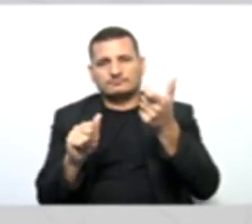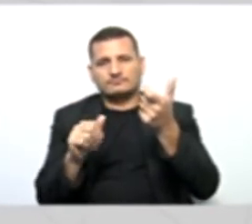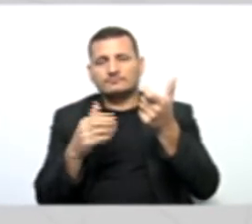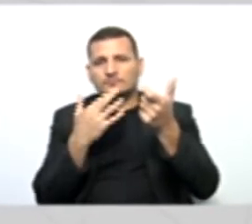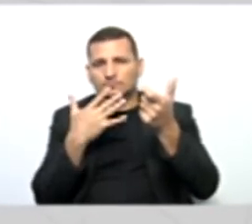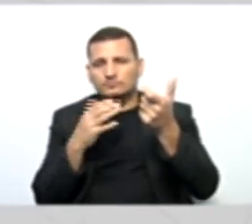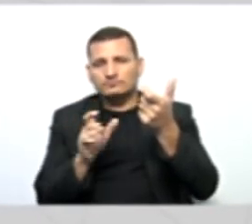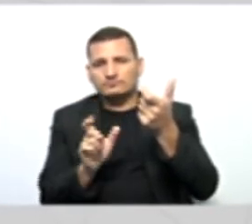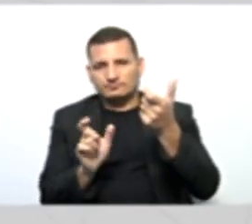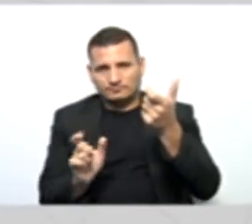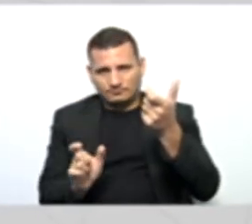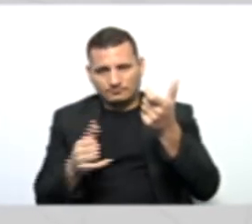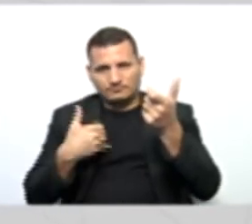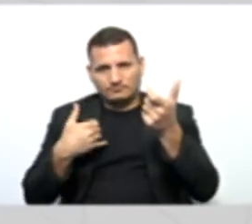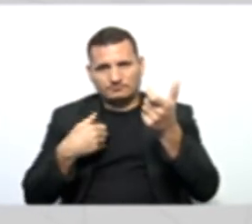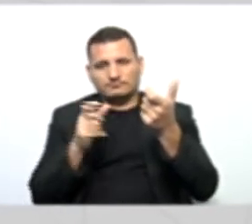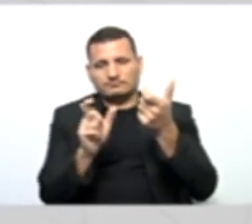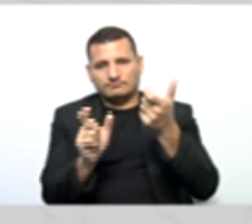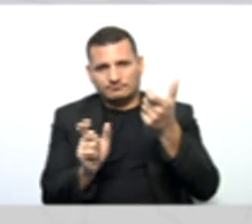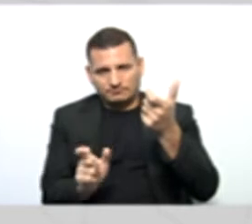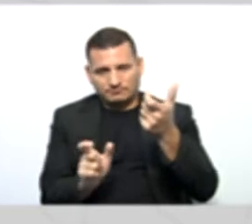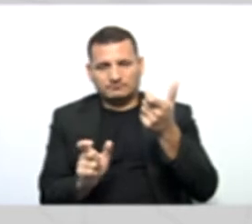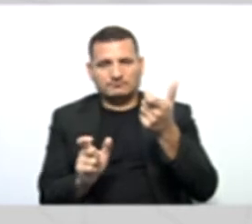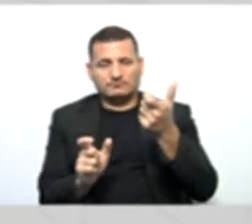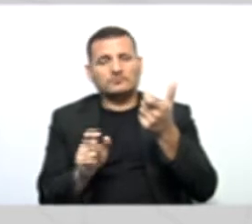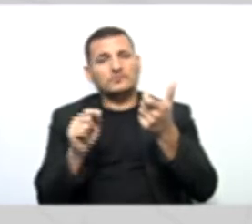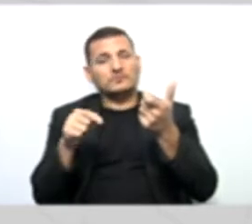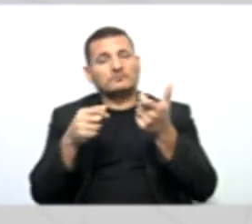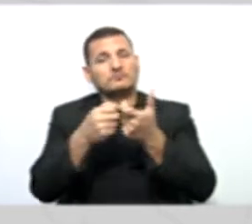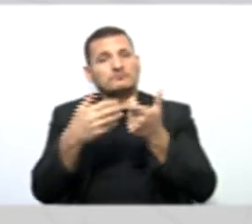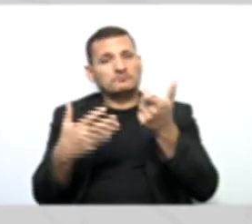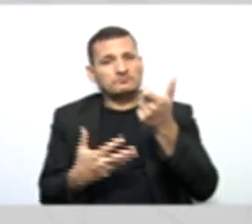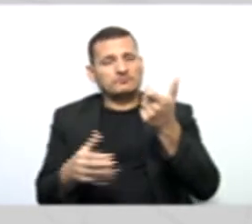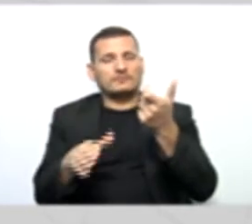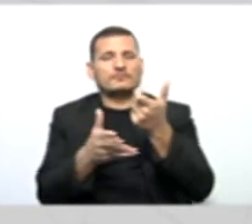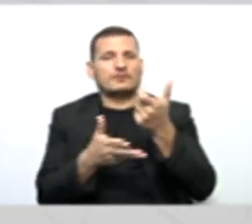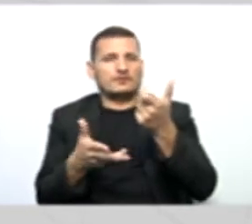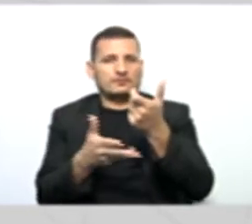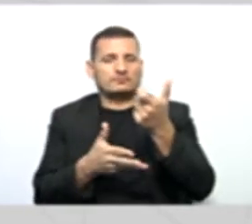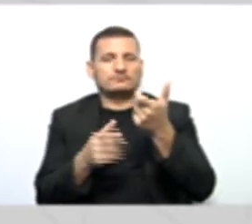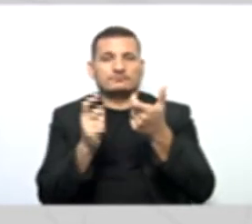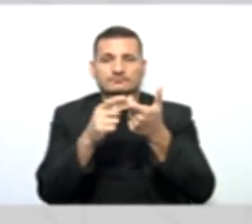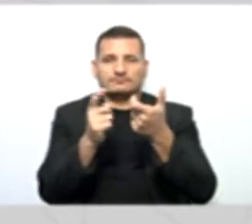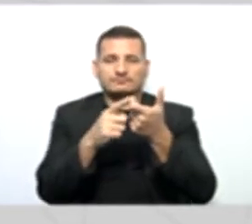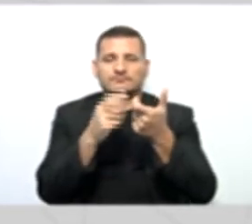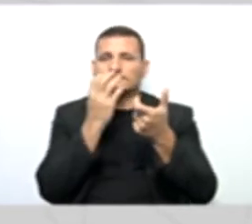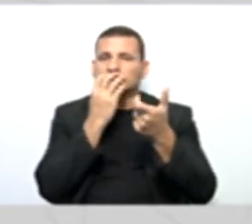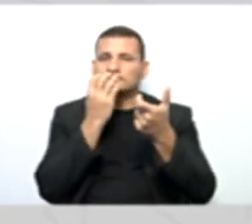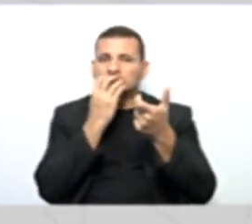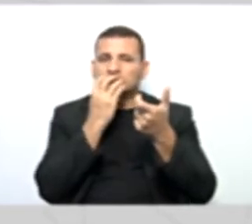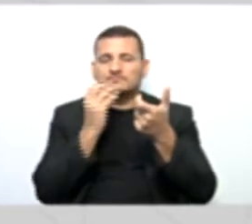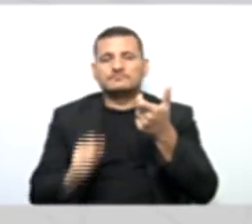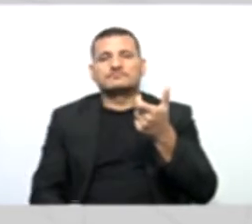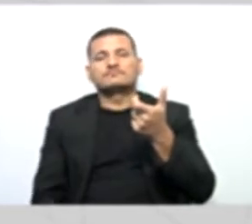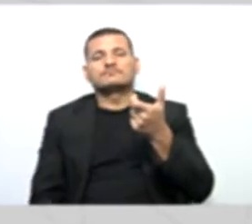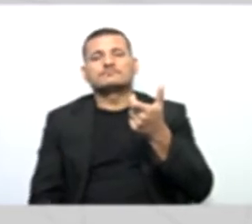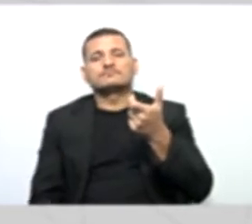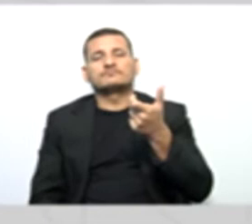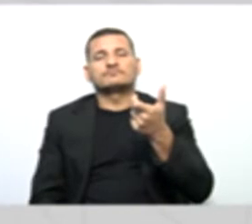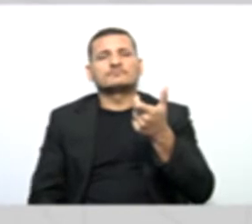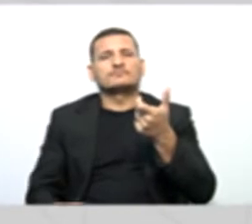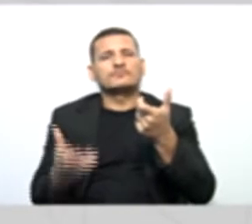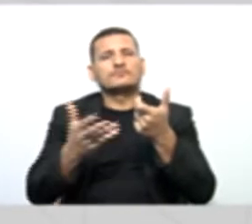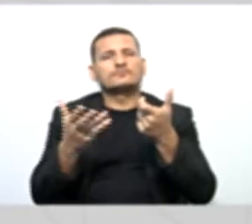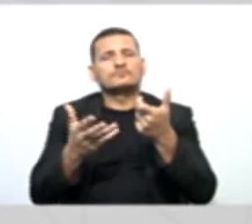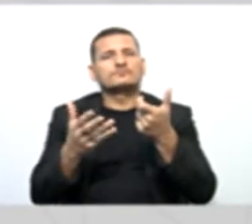Todo cachorro tem esses atributos. Essas são as características básicas do objeto cachorro. Agora, quais poderiam